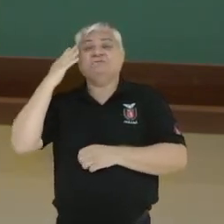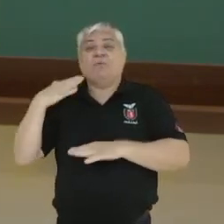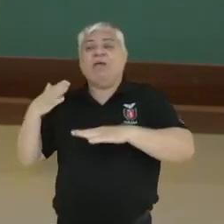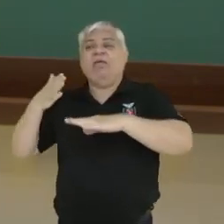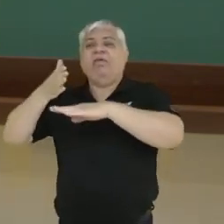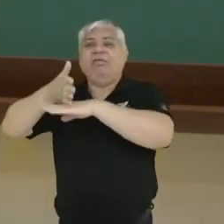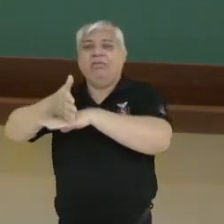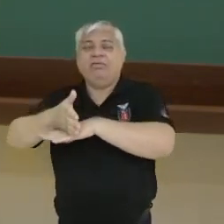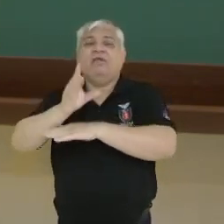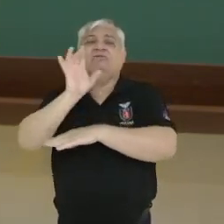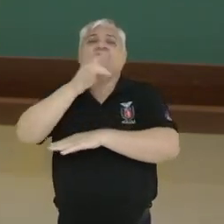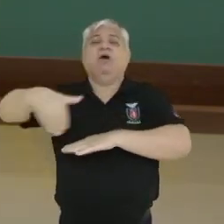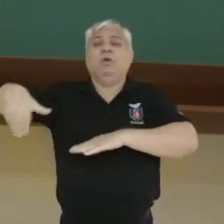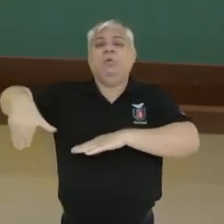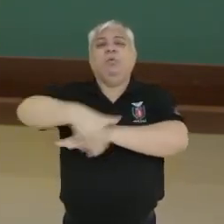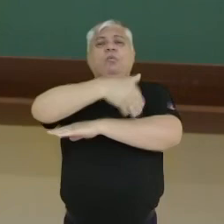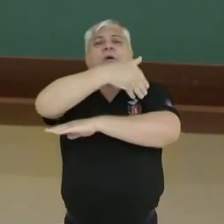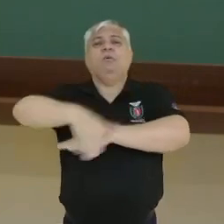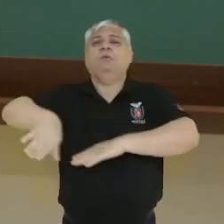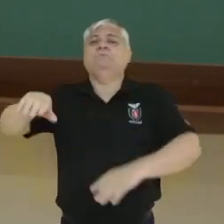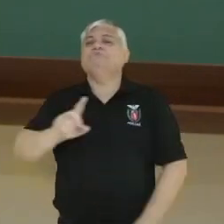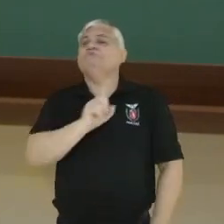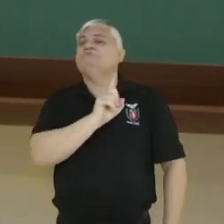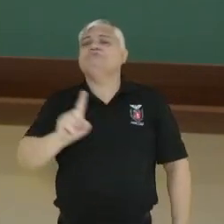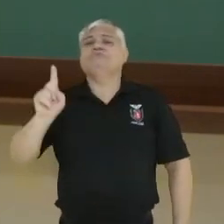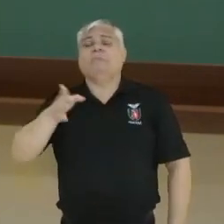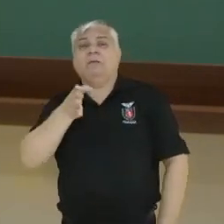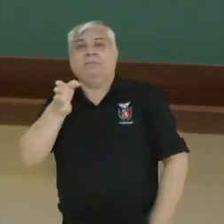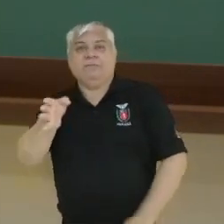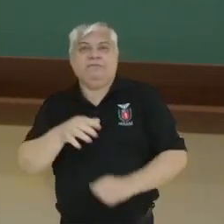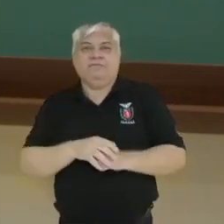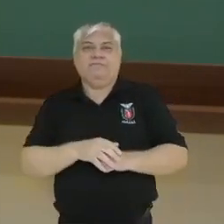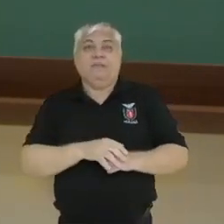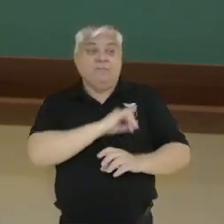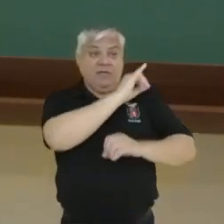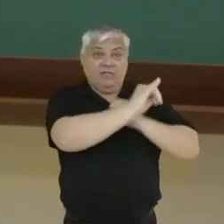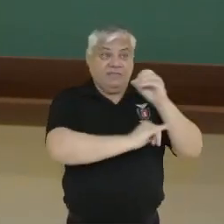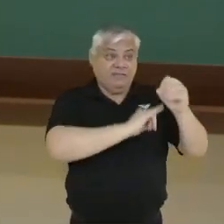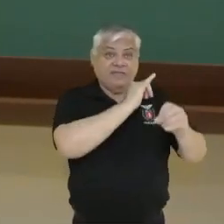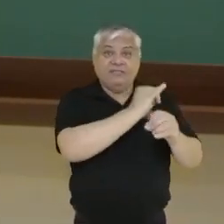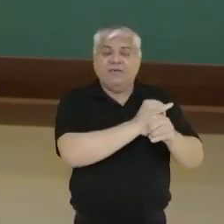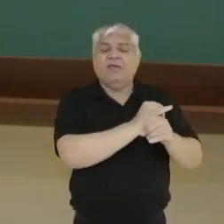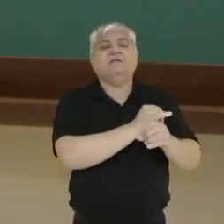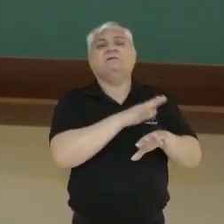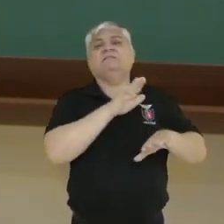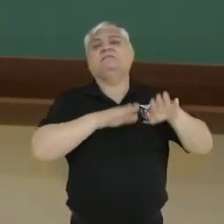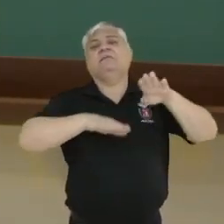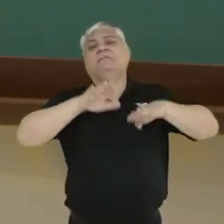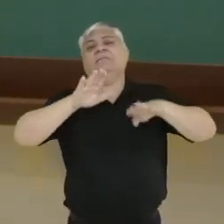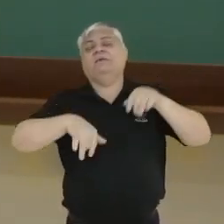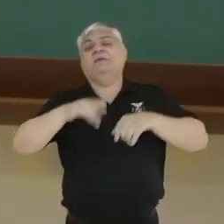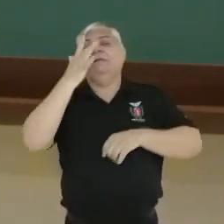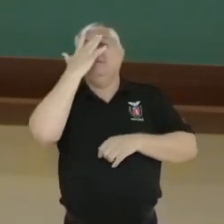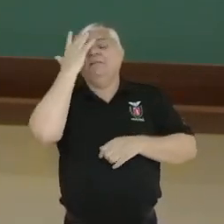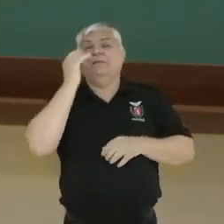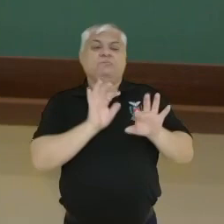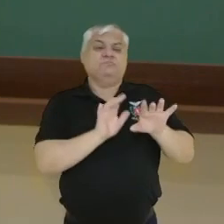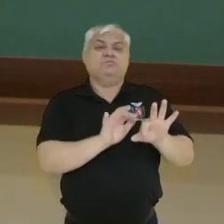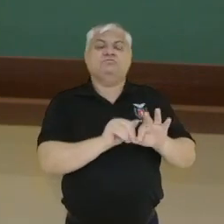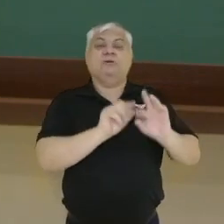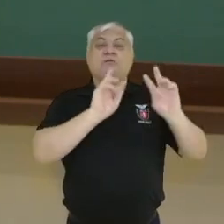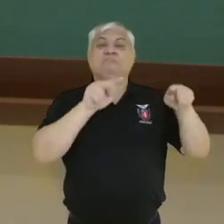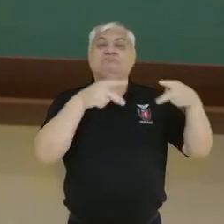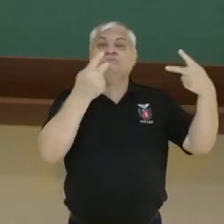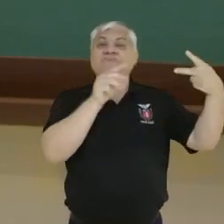ele passa na frente. Então, é uma vantagem ali. Já o negócio online vai depender dele entrar